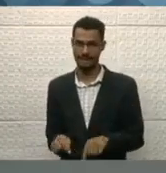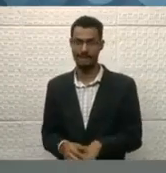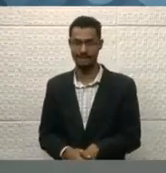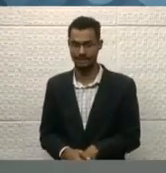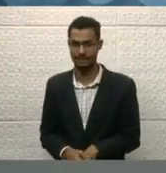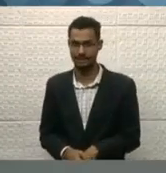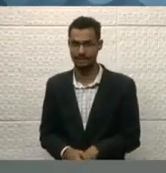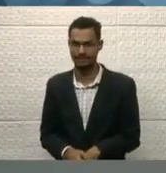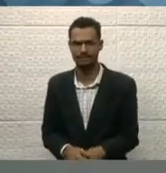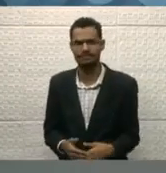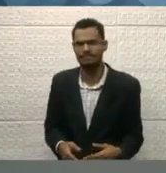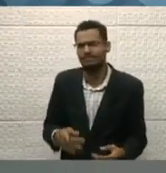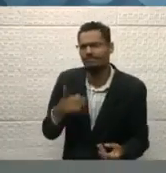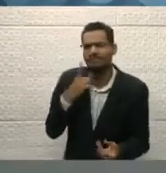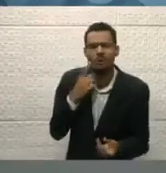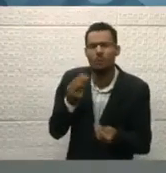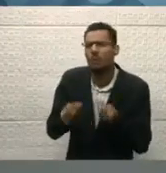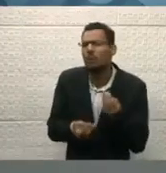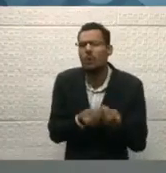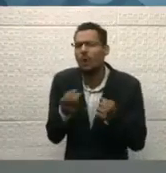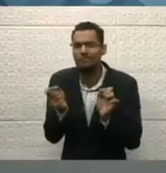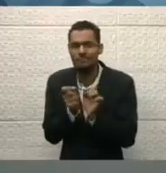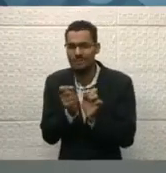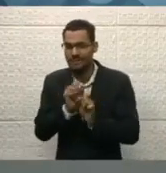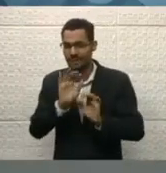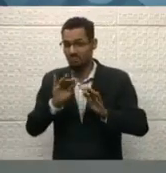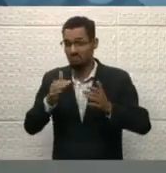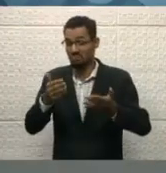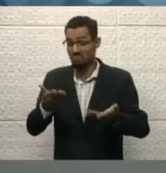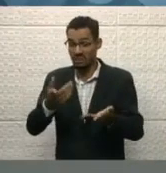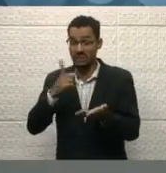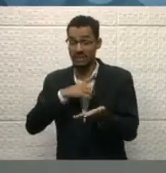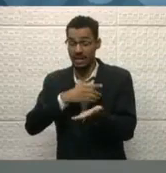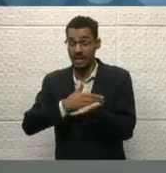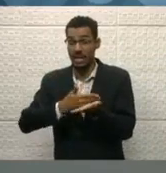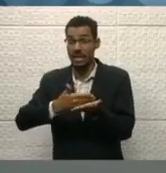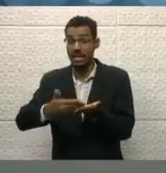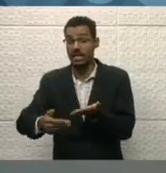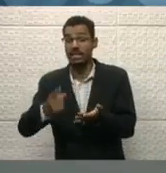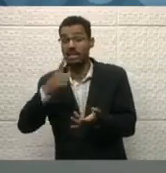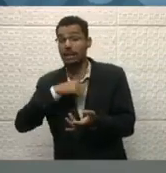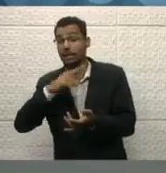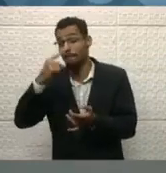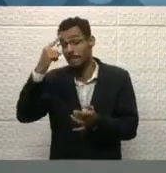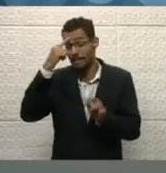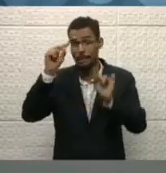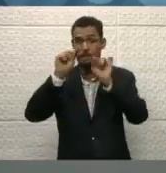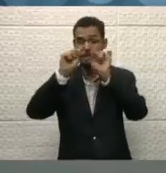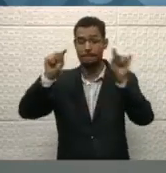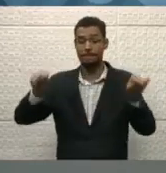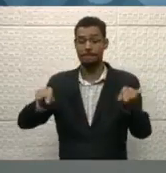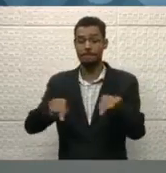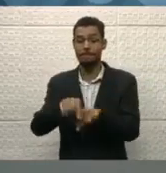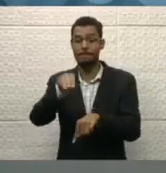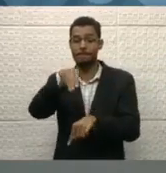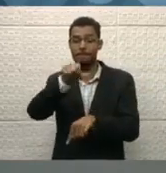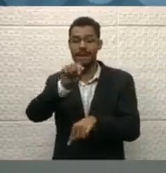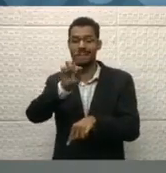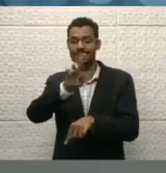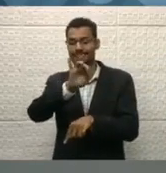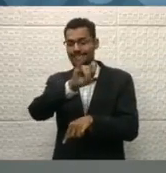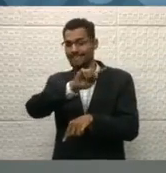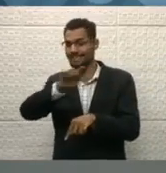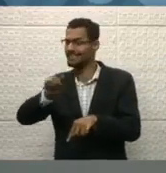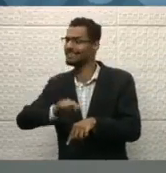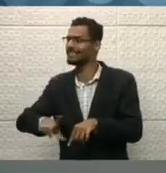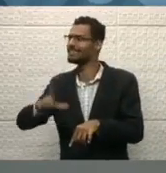ela. Mas como que nós vamos trabalhar? Então, nós vamos iniciar avaliando a matriz. Então, nós vamos supor